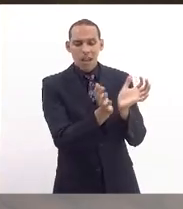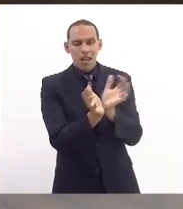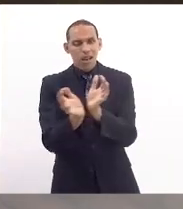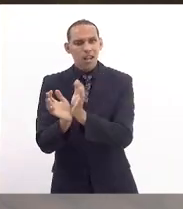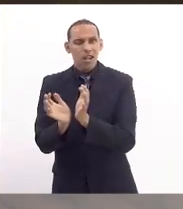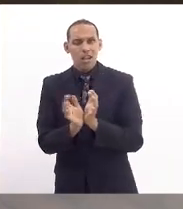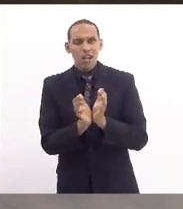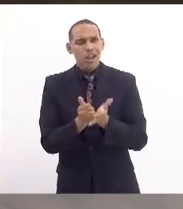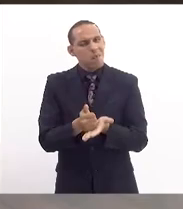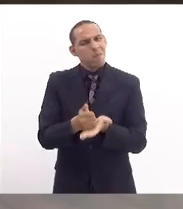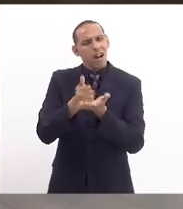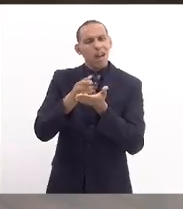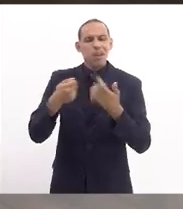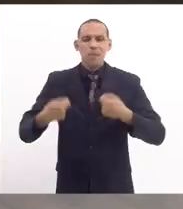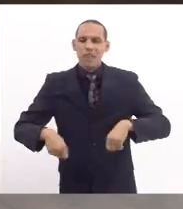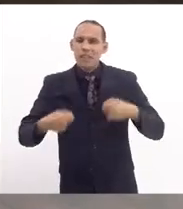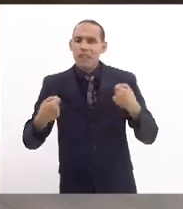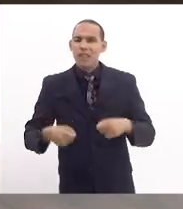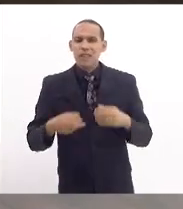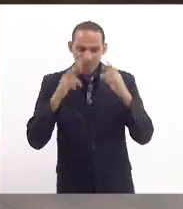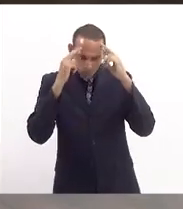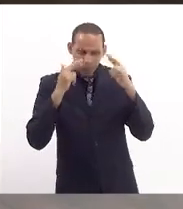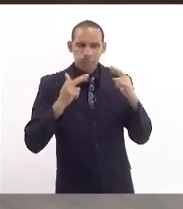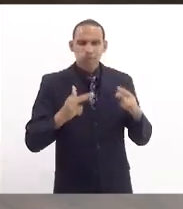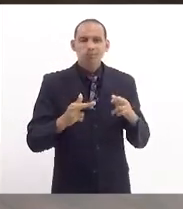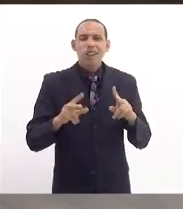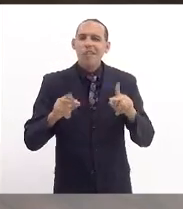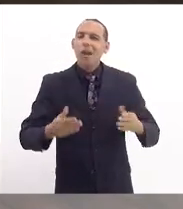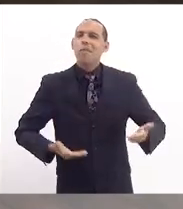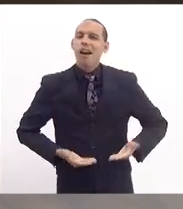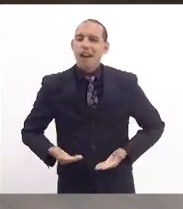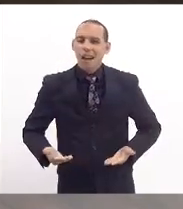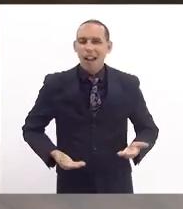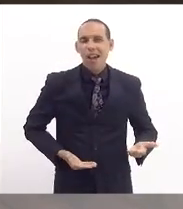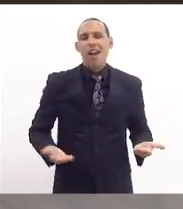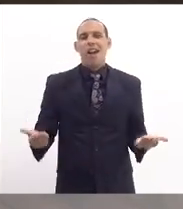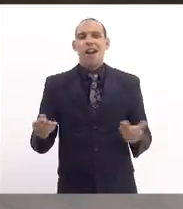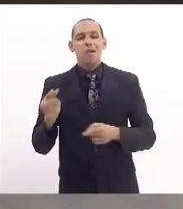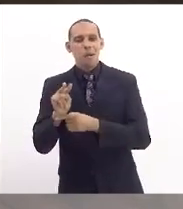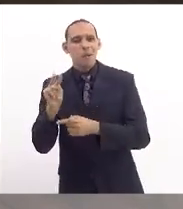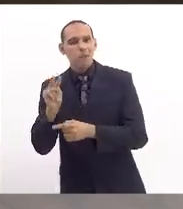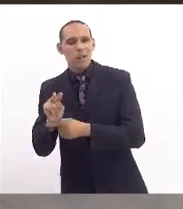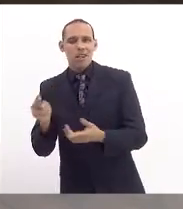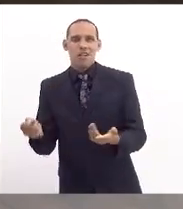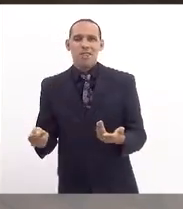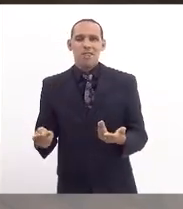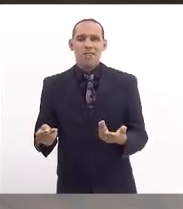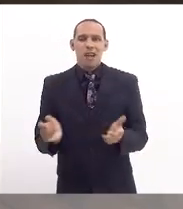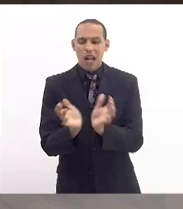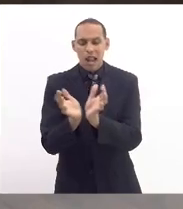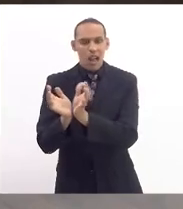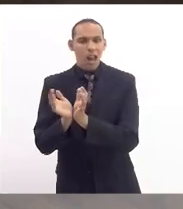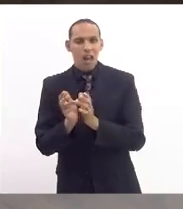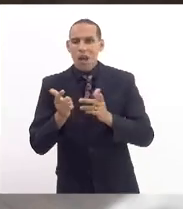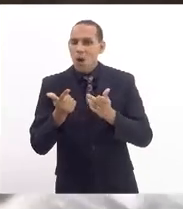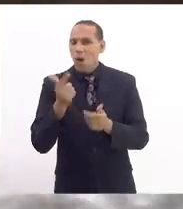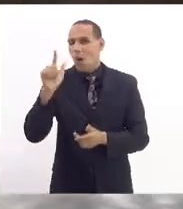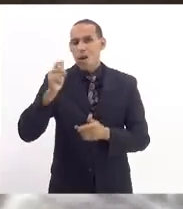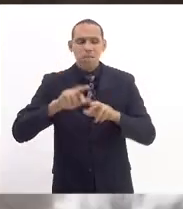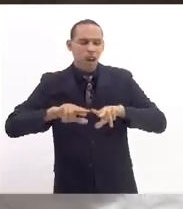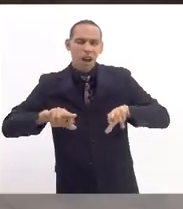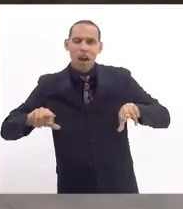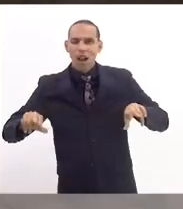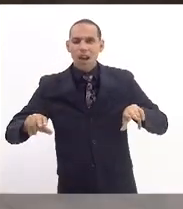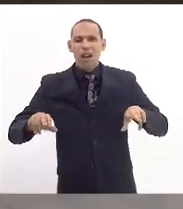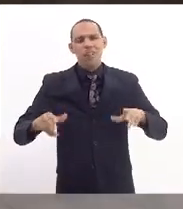importante tão base lados como as empregadas domésticas Os porteiros e outras categorias que dependem deputada enfermeira Rejane